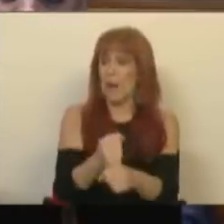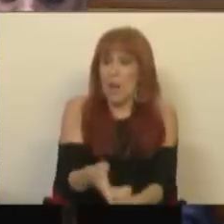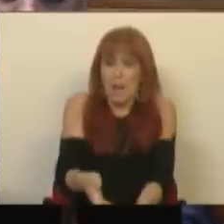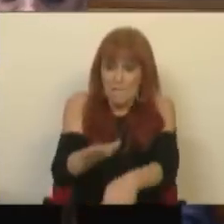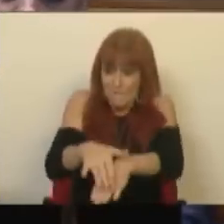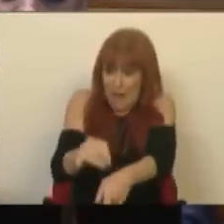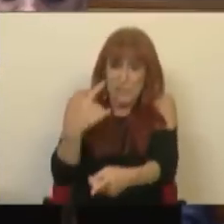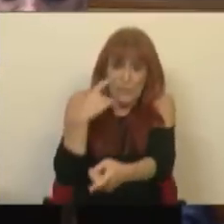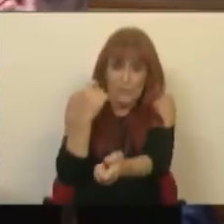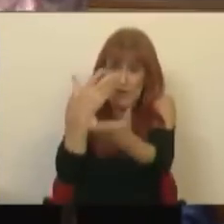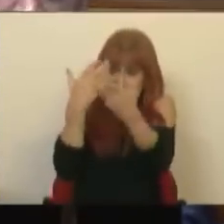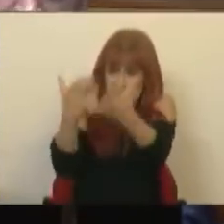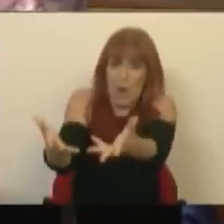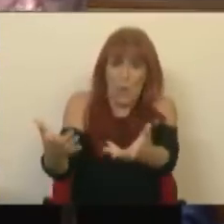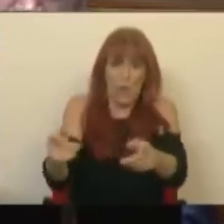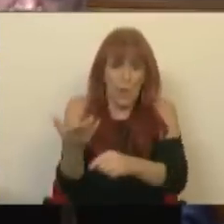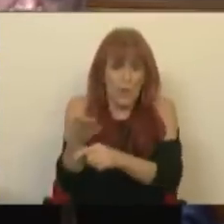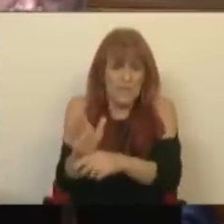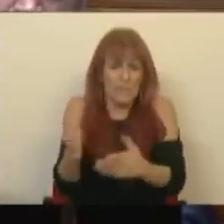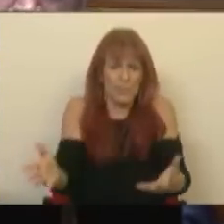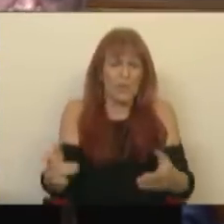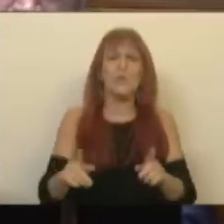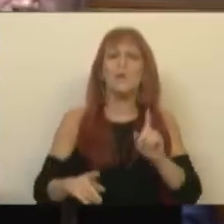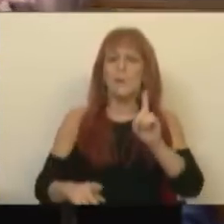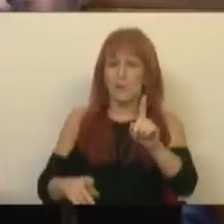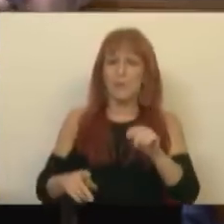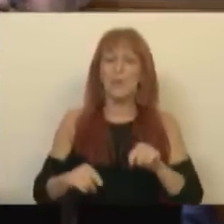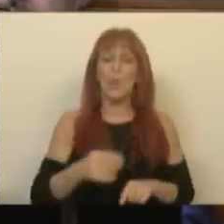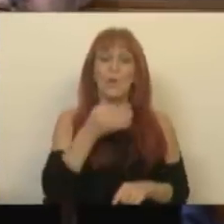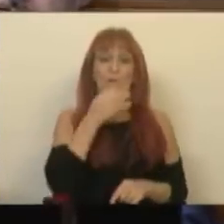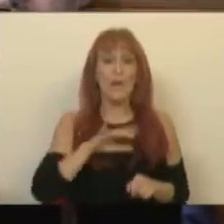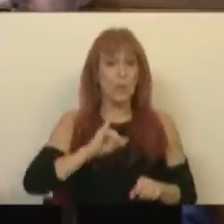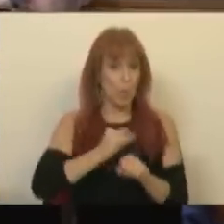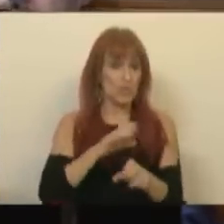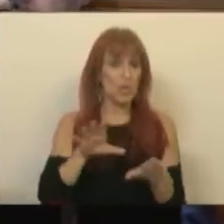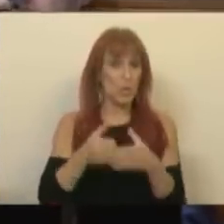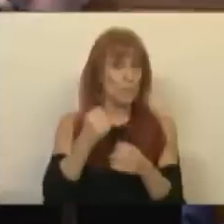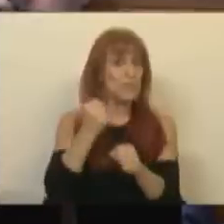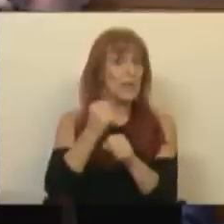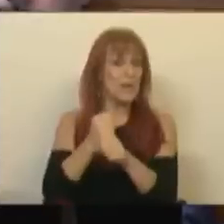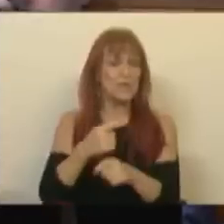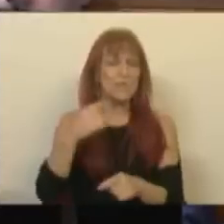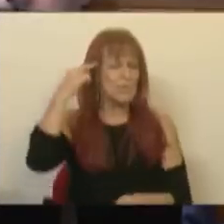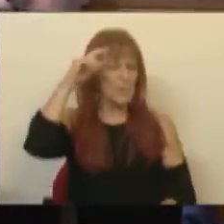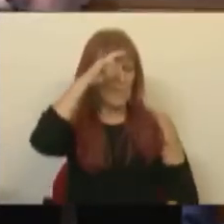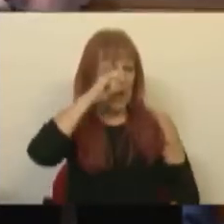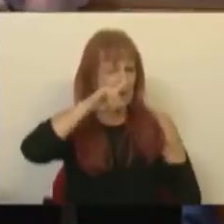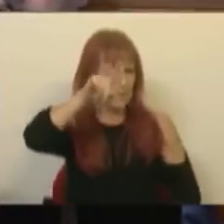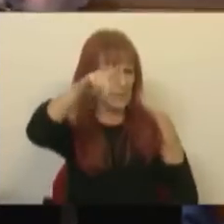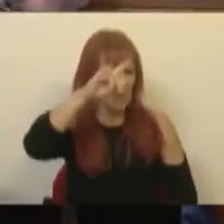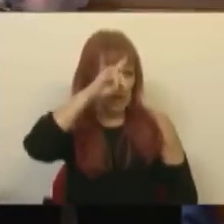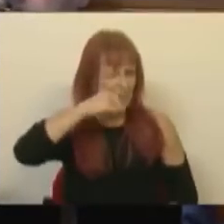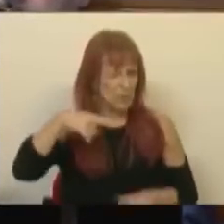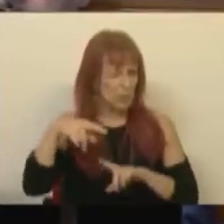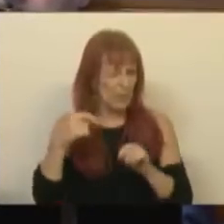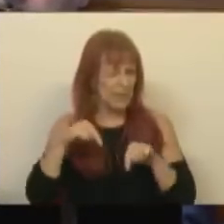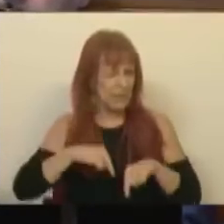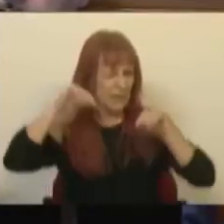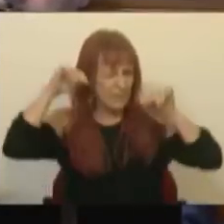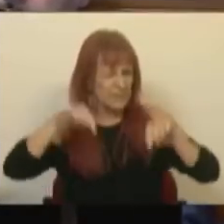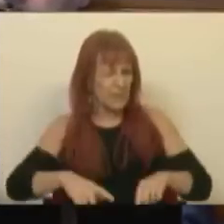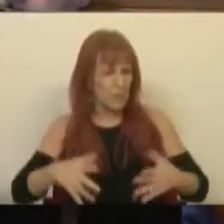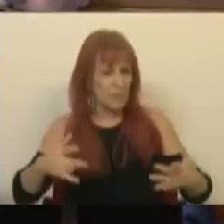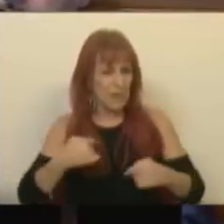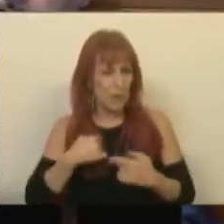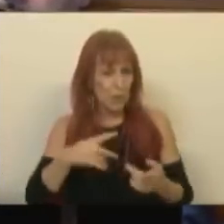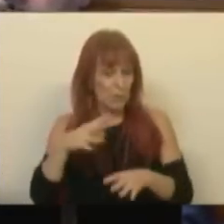essa verificação era um exemplo e já que e já que falo de grupos de trabalho só para puxar pela memória lembra-se num debate que aqui tivemos que